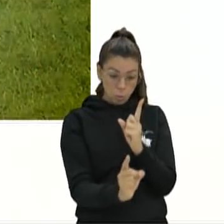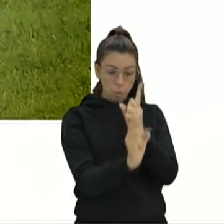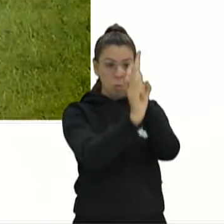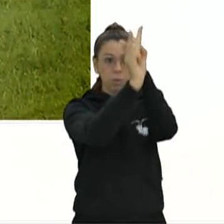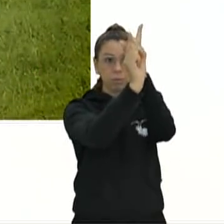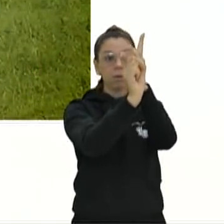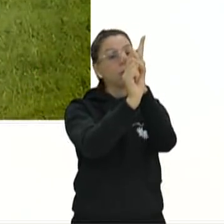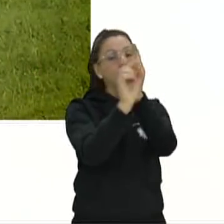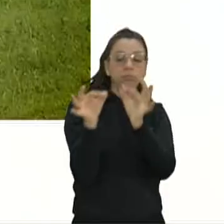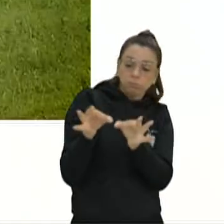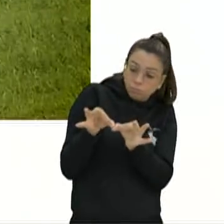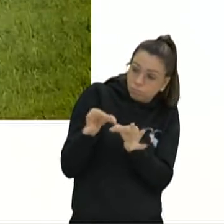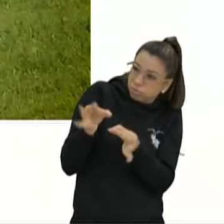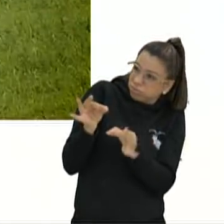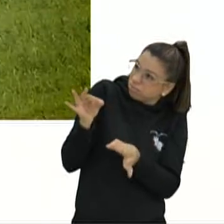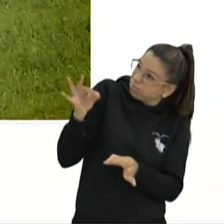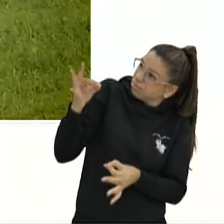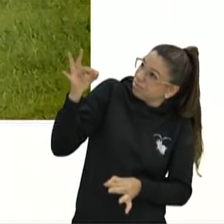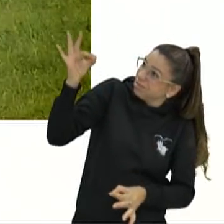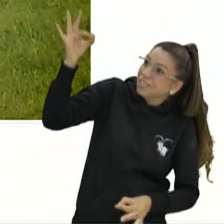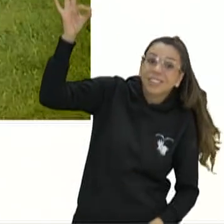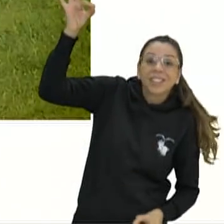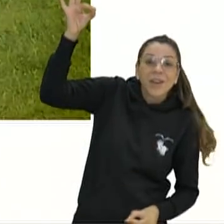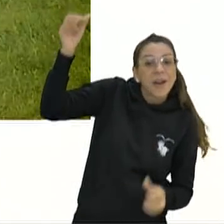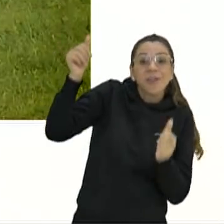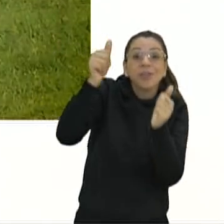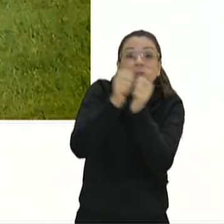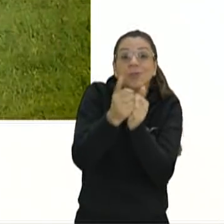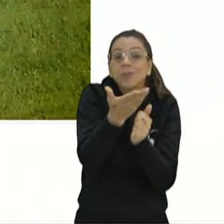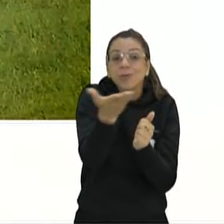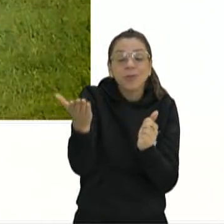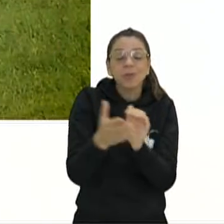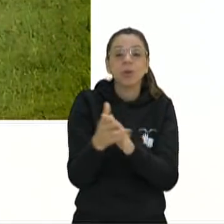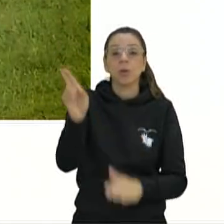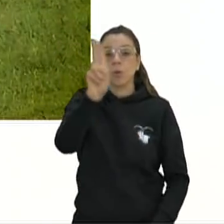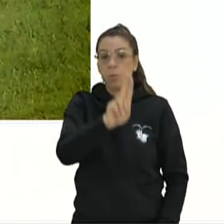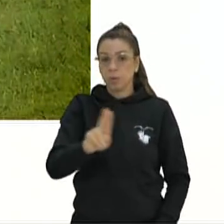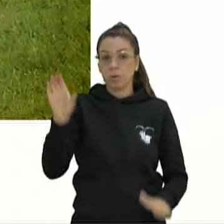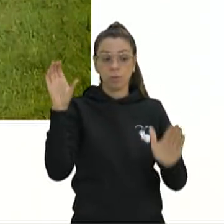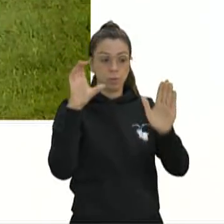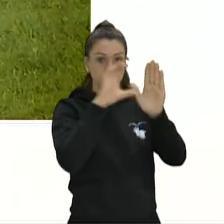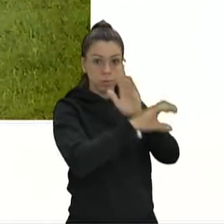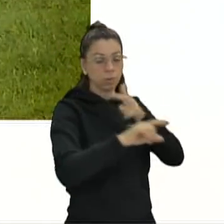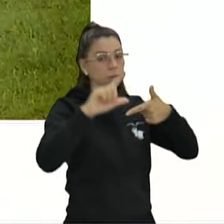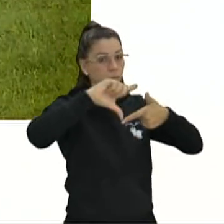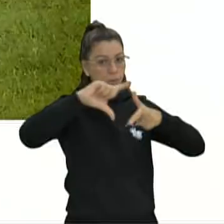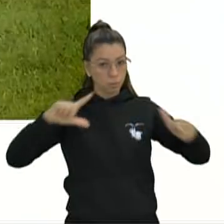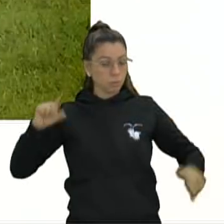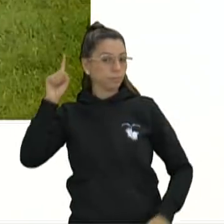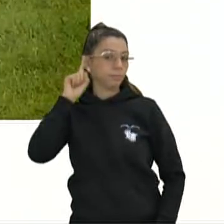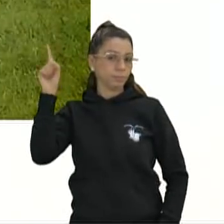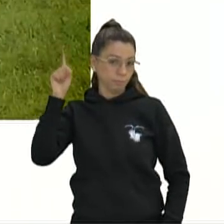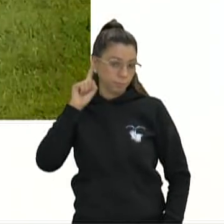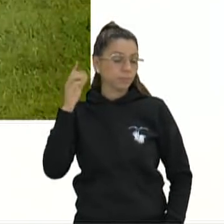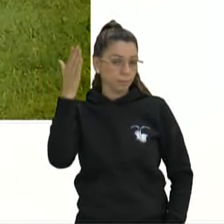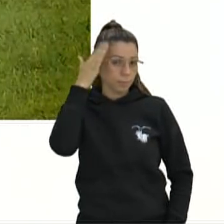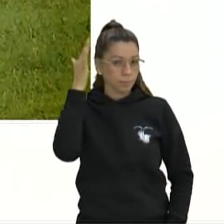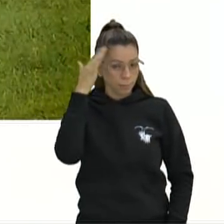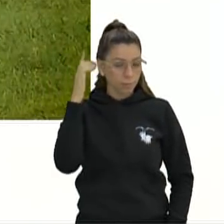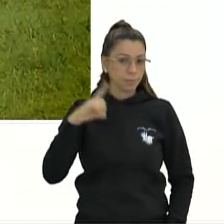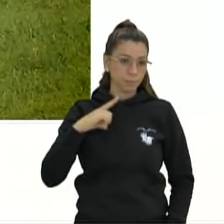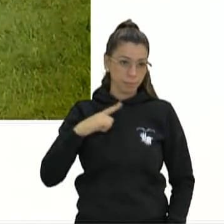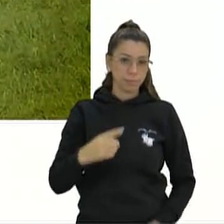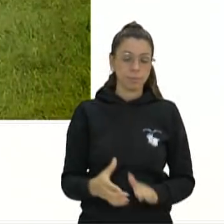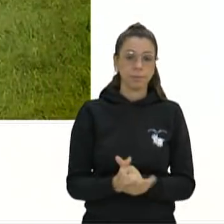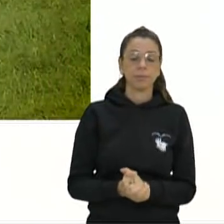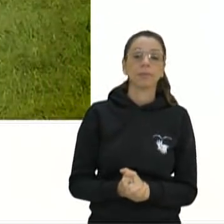coisa bem alta para medir com vocês, usando os conceitos da geometria no nosso cotidiano, que vocês sabem que tem.